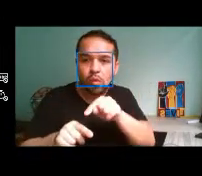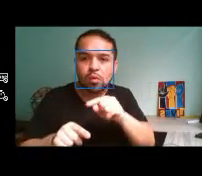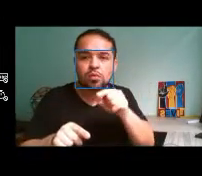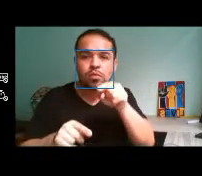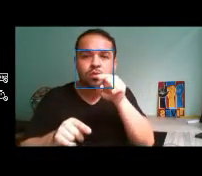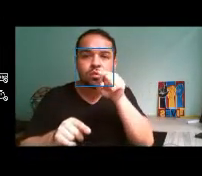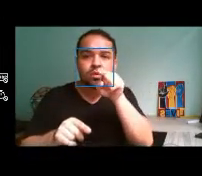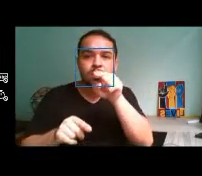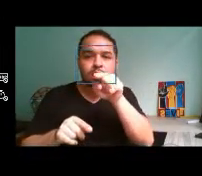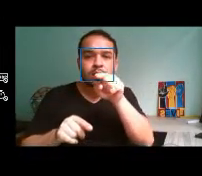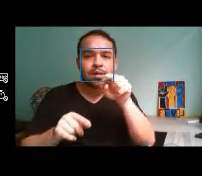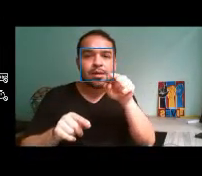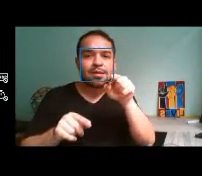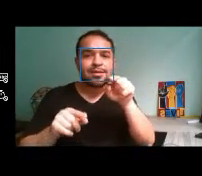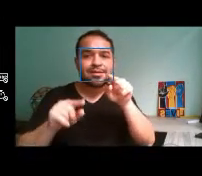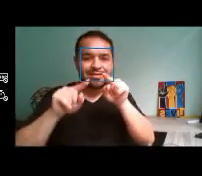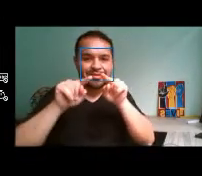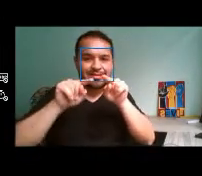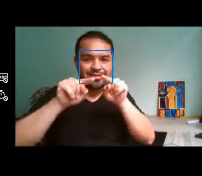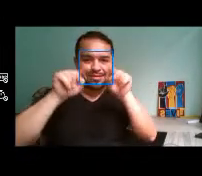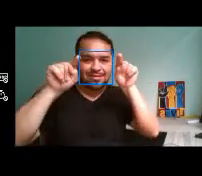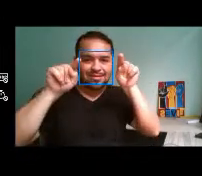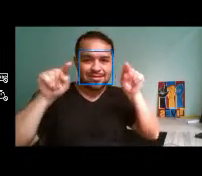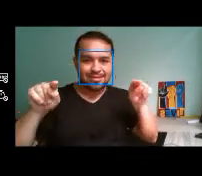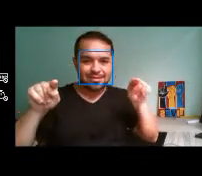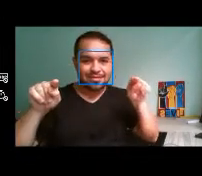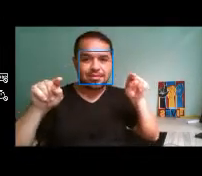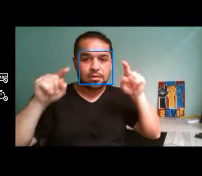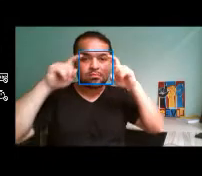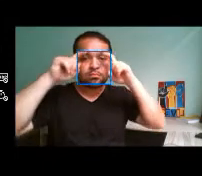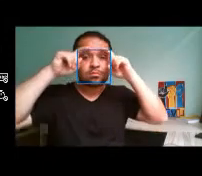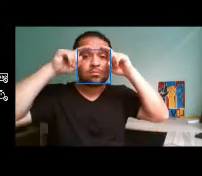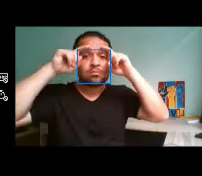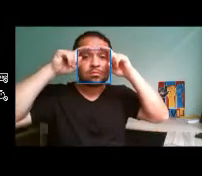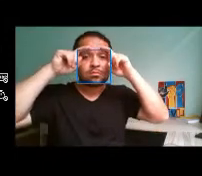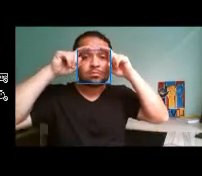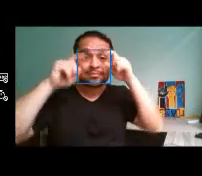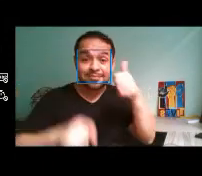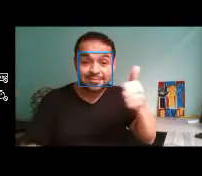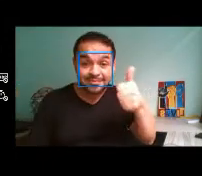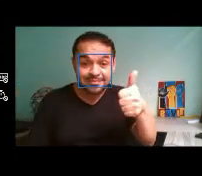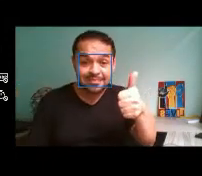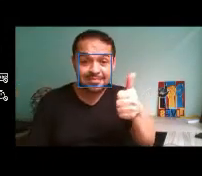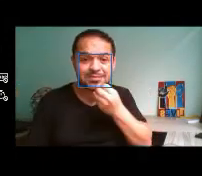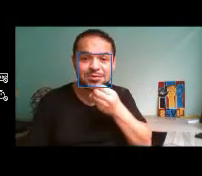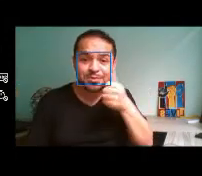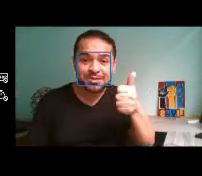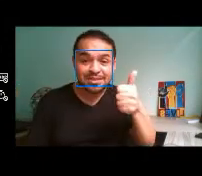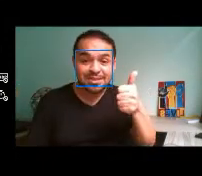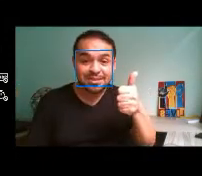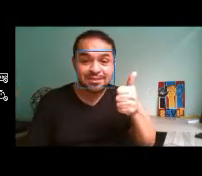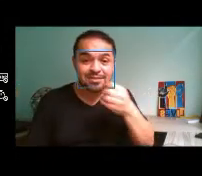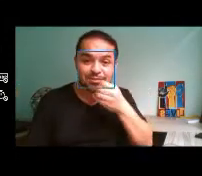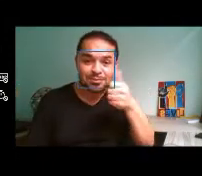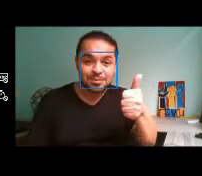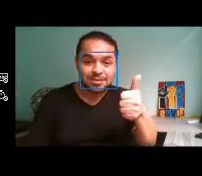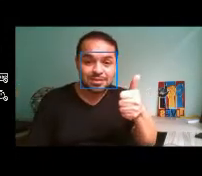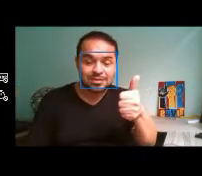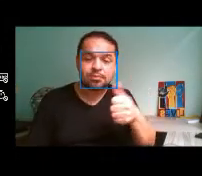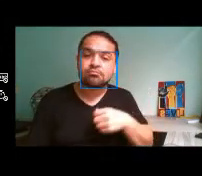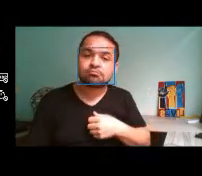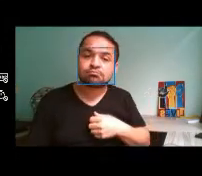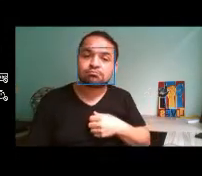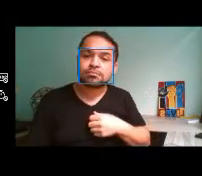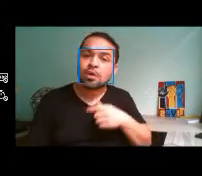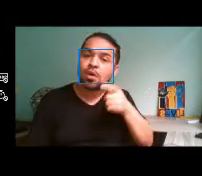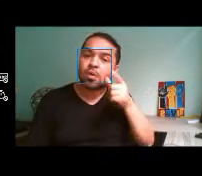esse circunflexozinho aí. Você pode levantar a sobrancelha quando você diz tudo bem, tudo bem. Você levanta a sobrancelha sem